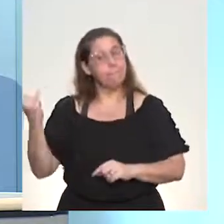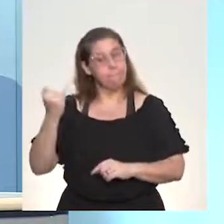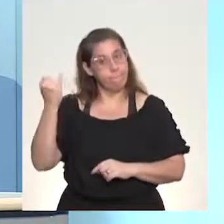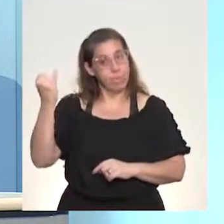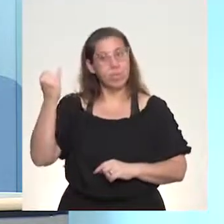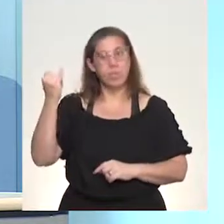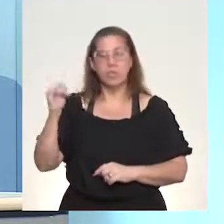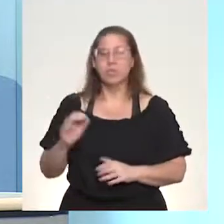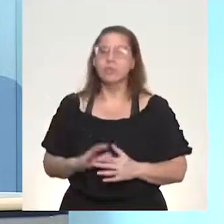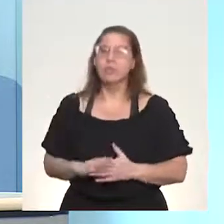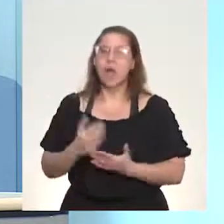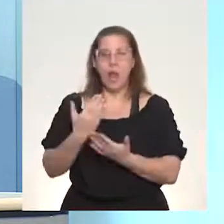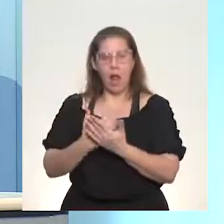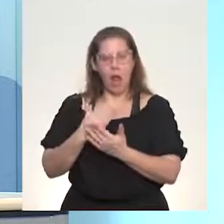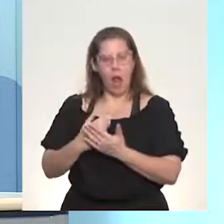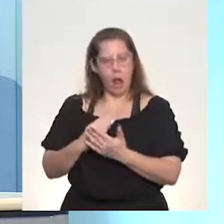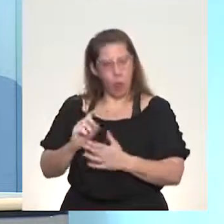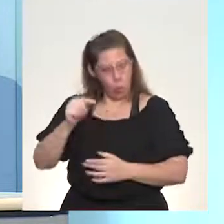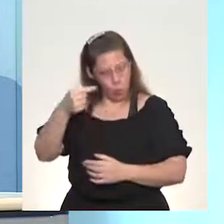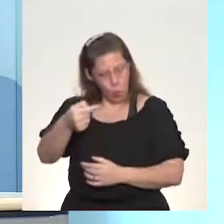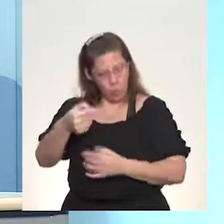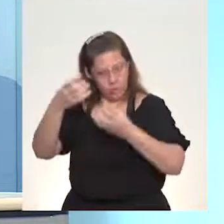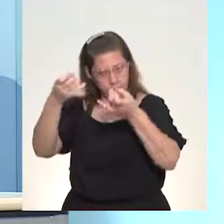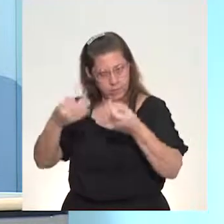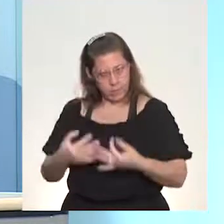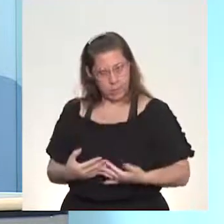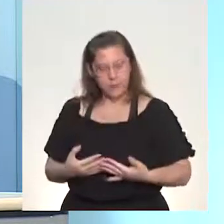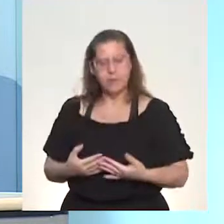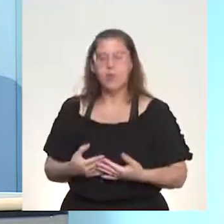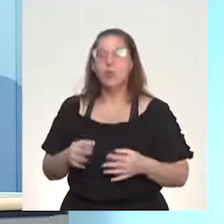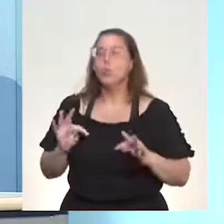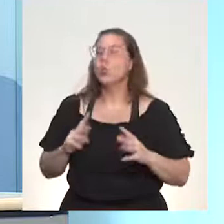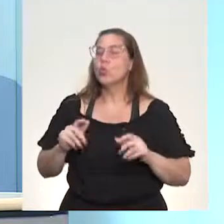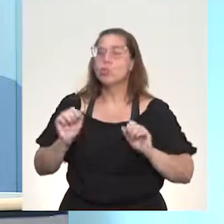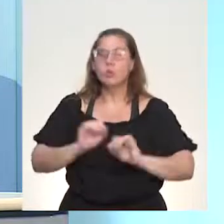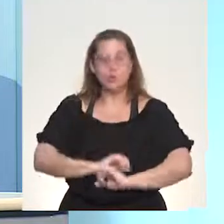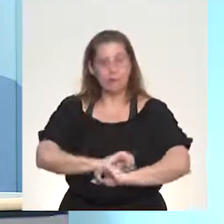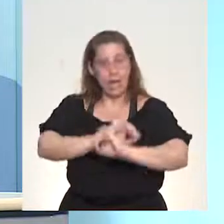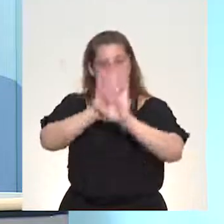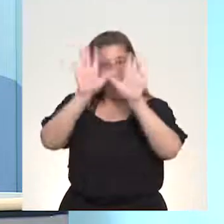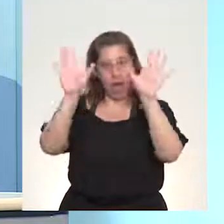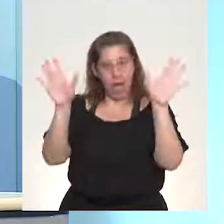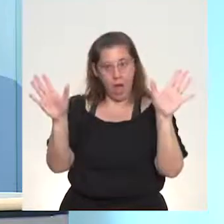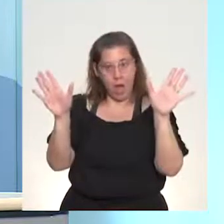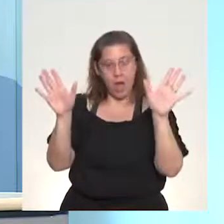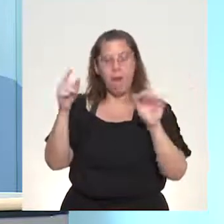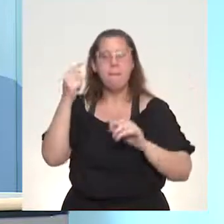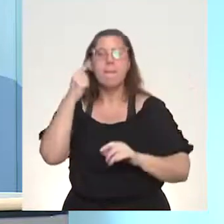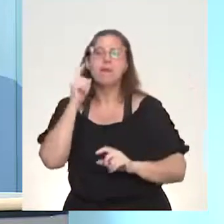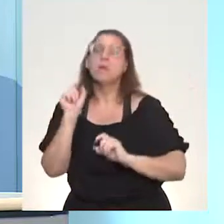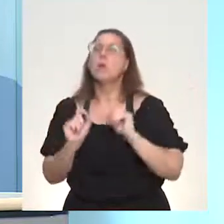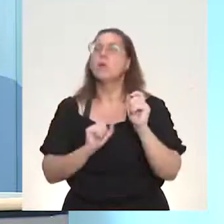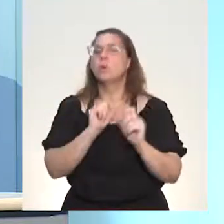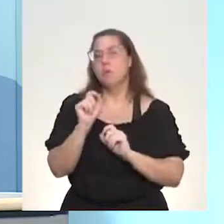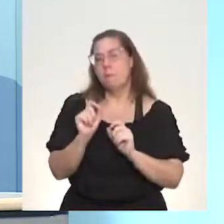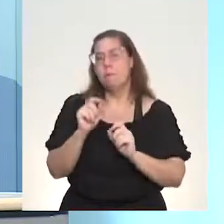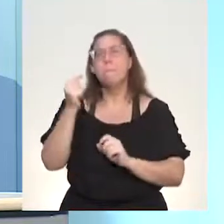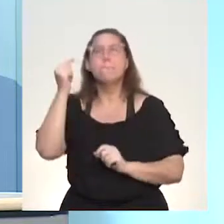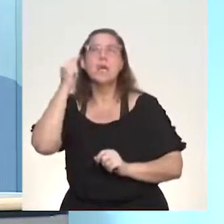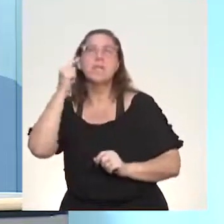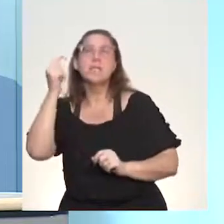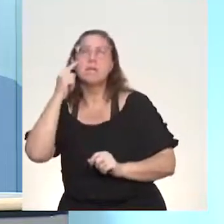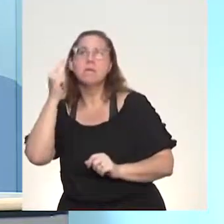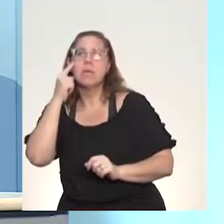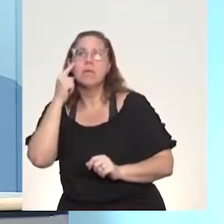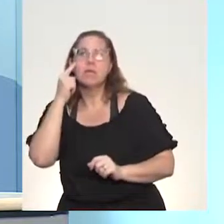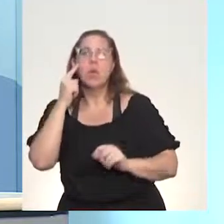que, bom, como na aula que vem eu vou falar da dialética do esclarecimento, nós podemos pensar nesse pensamento dialético, né?